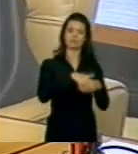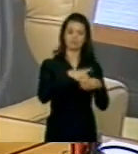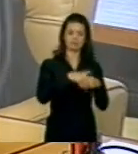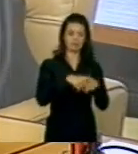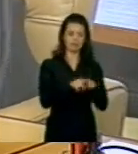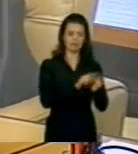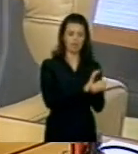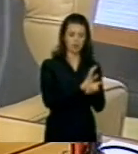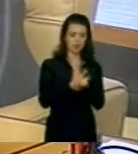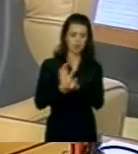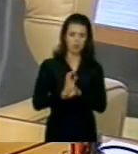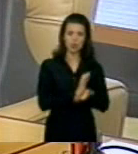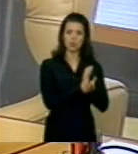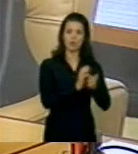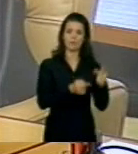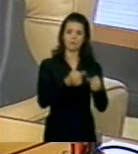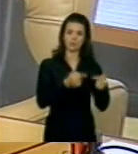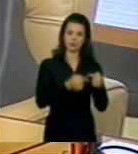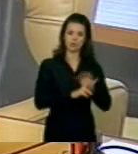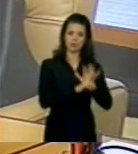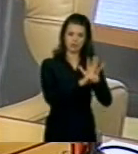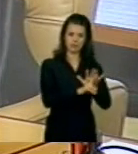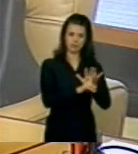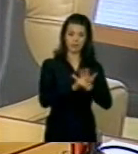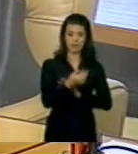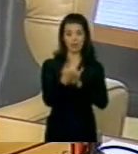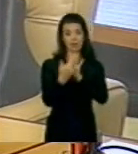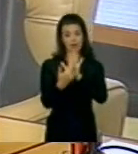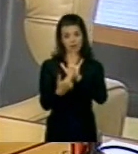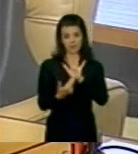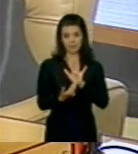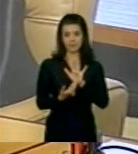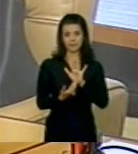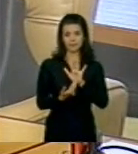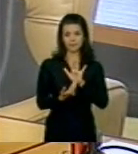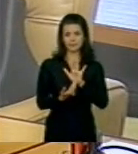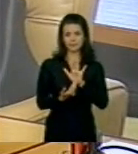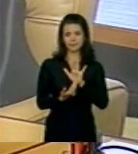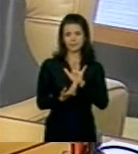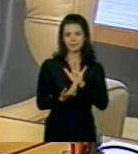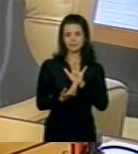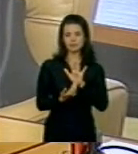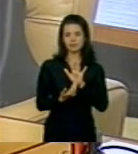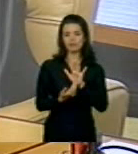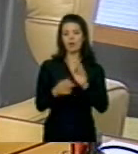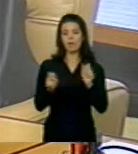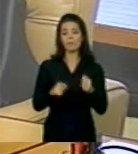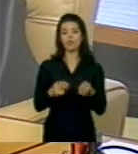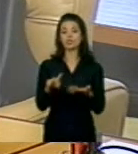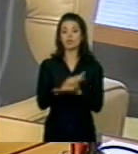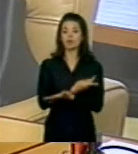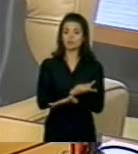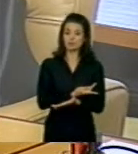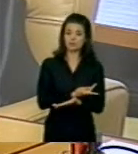nela representado. Como se vê, a referida regra, tanto quanto se dá com qualquer